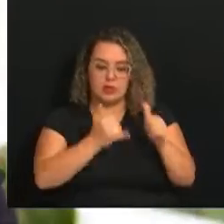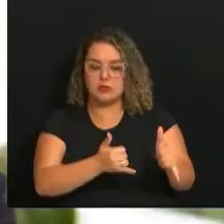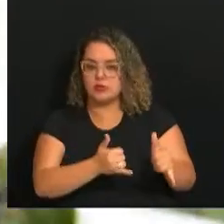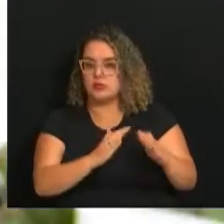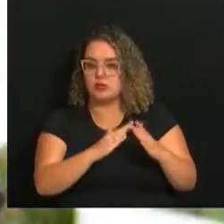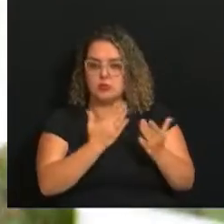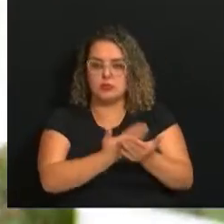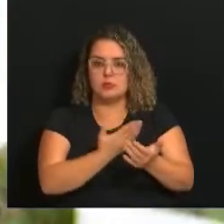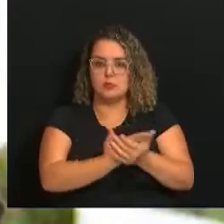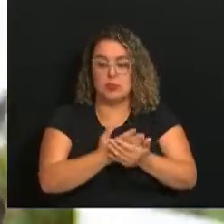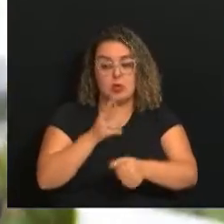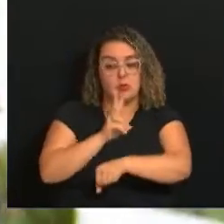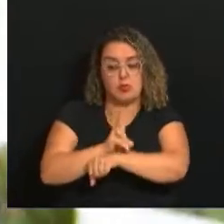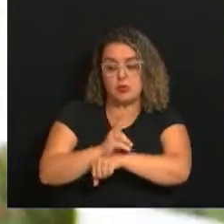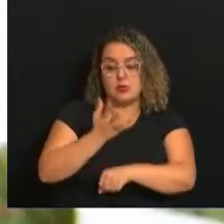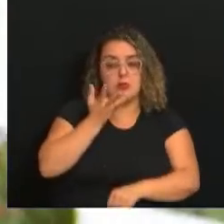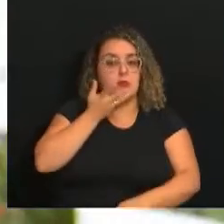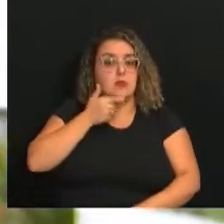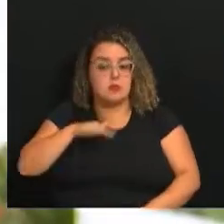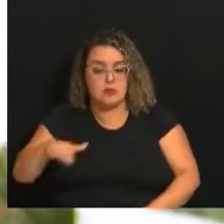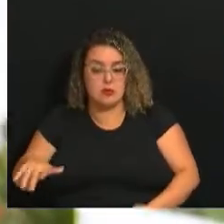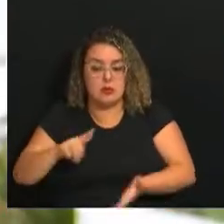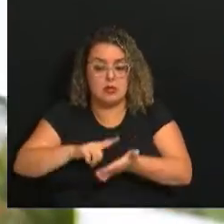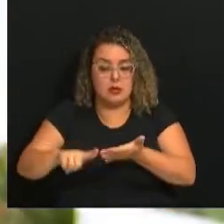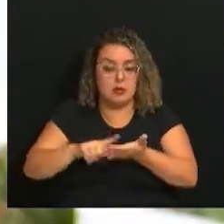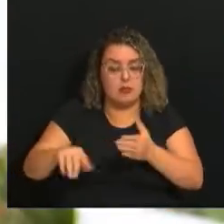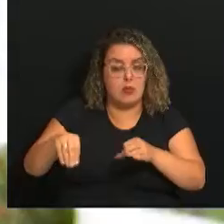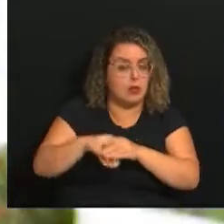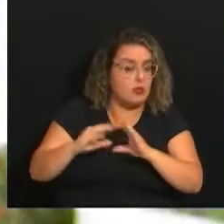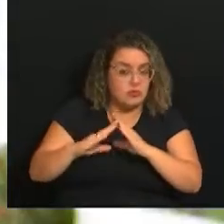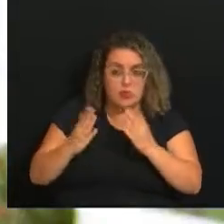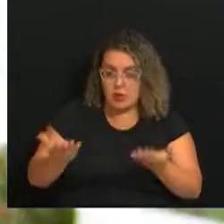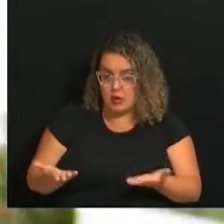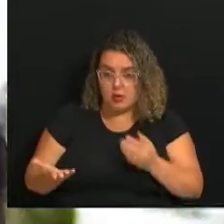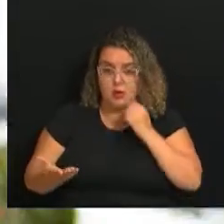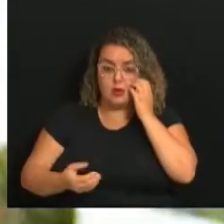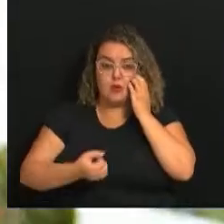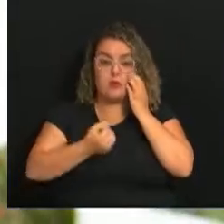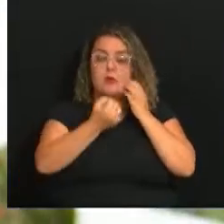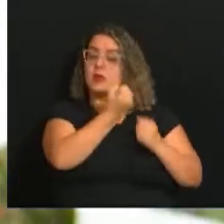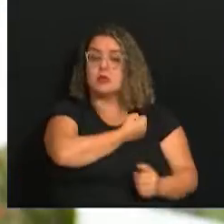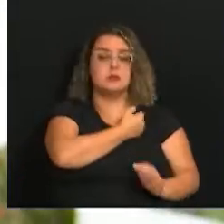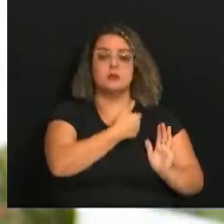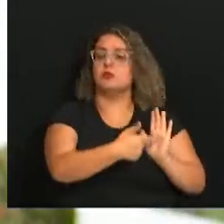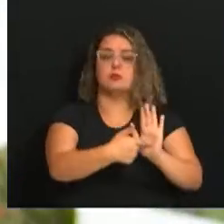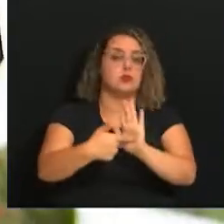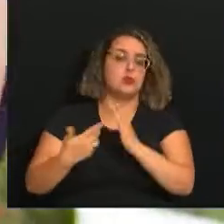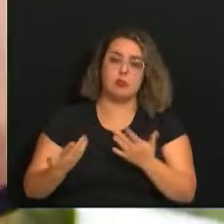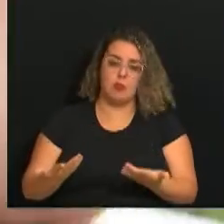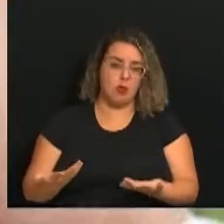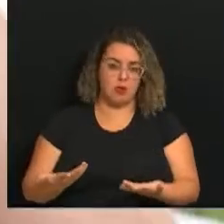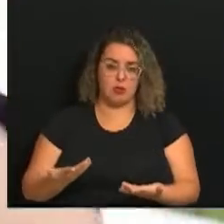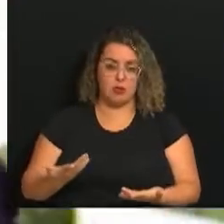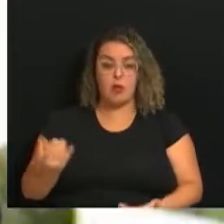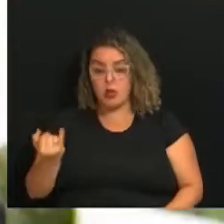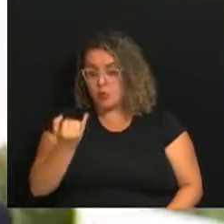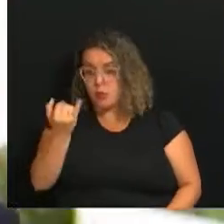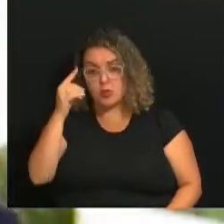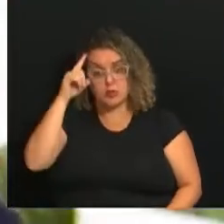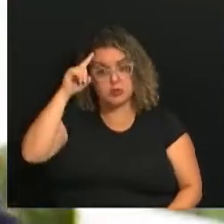Infantil, instituído pela Organização Internacional do Trabalho em 2002, e caberá à Prefeitura promover